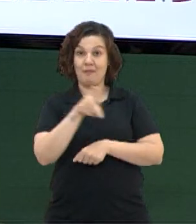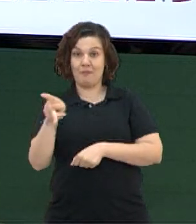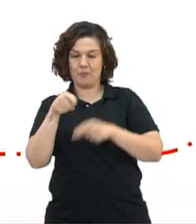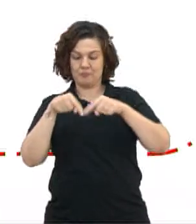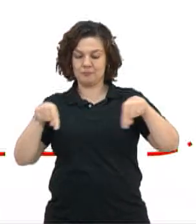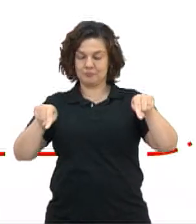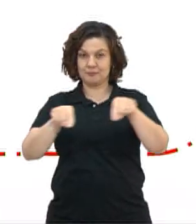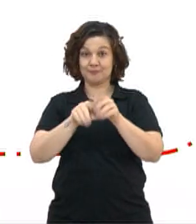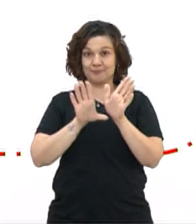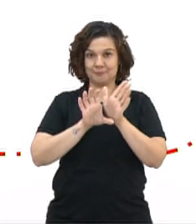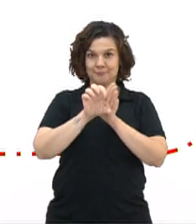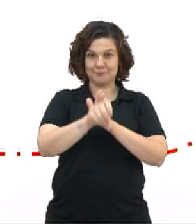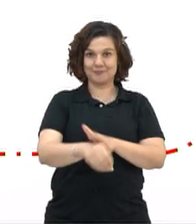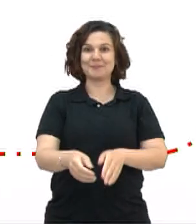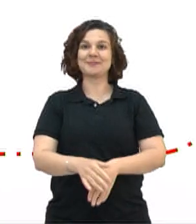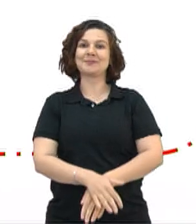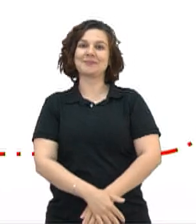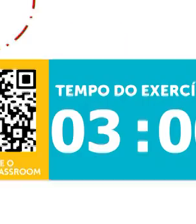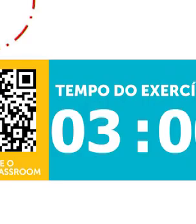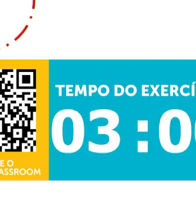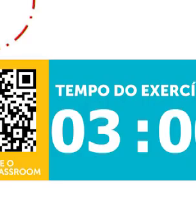Google Classroom.